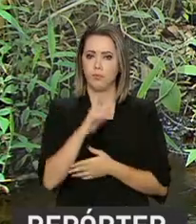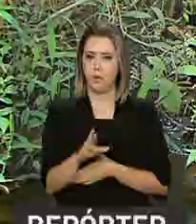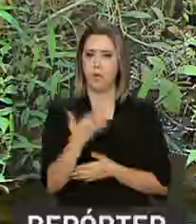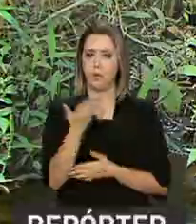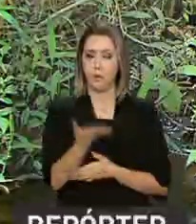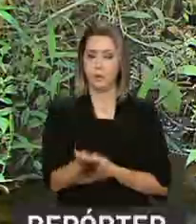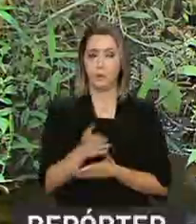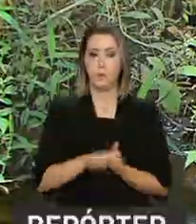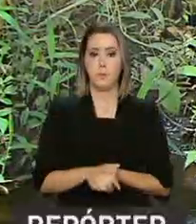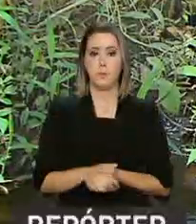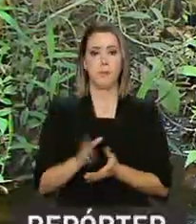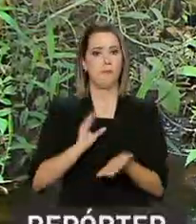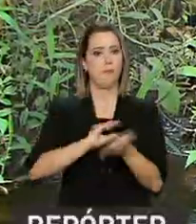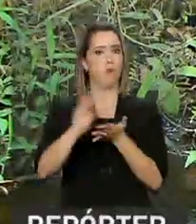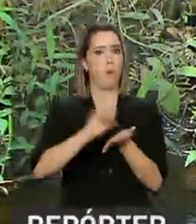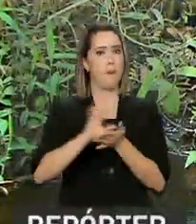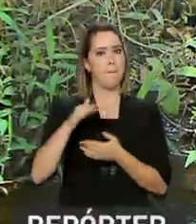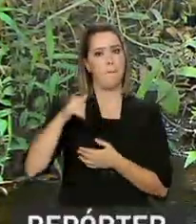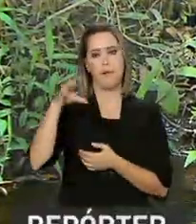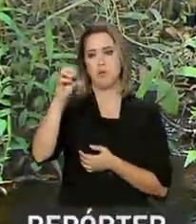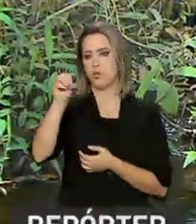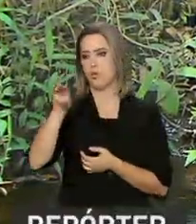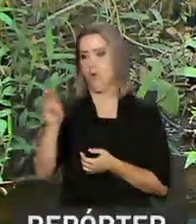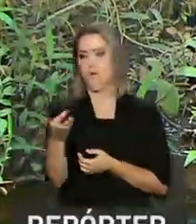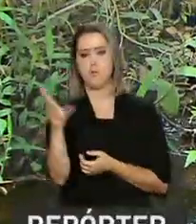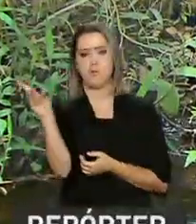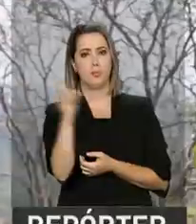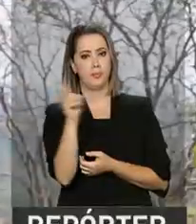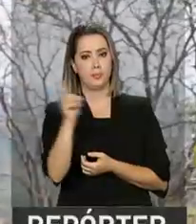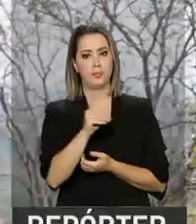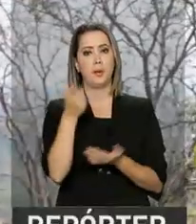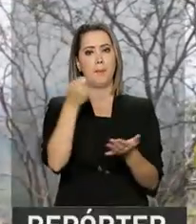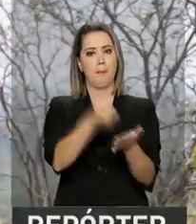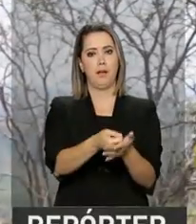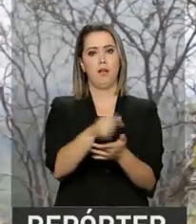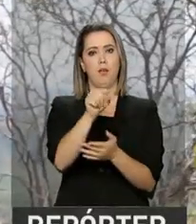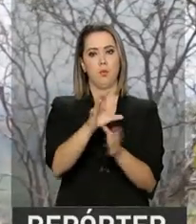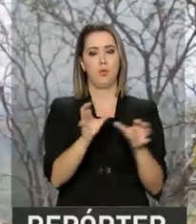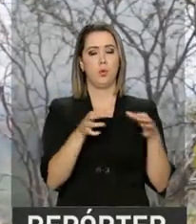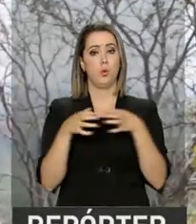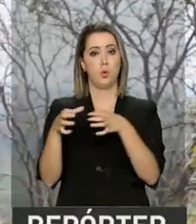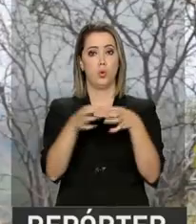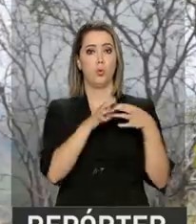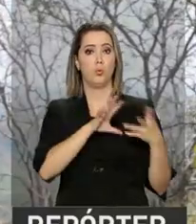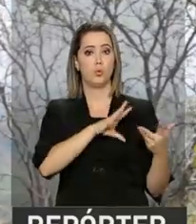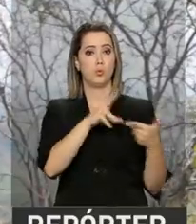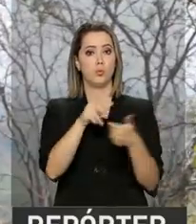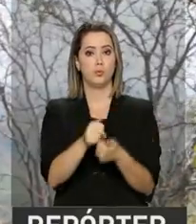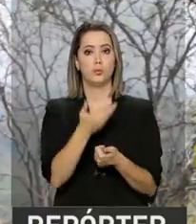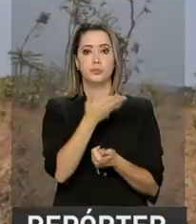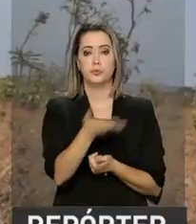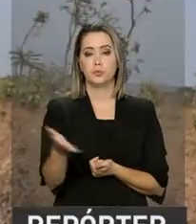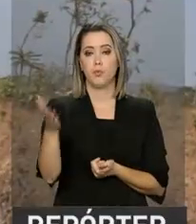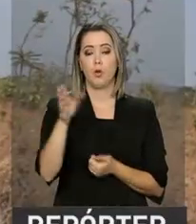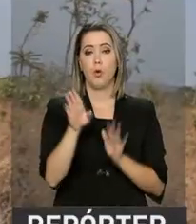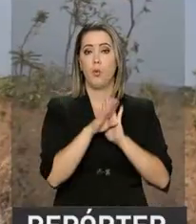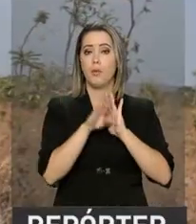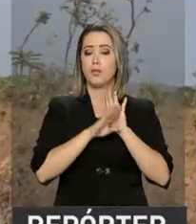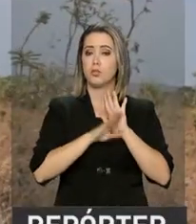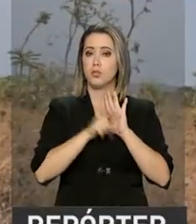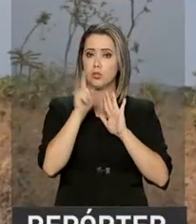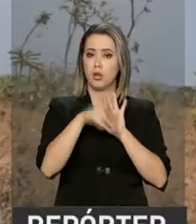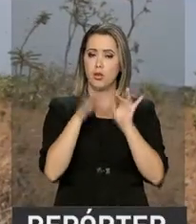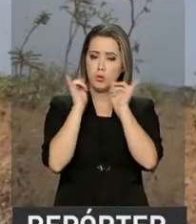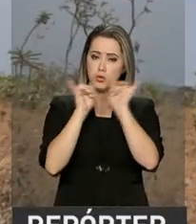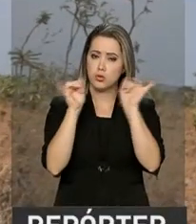o investimento será de mais de 9 Milhões de Dólares financiados por organismos internacionais o projeto deve